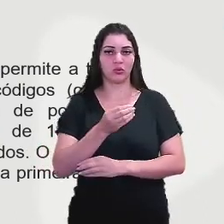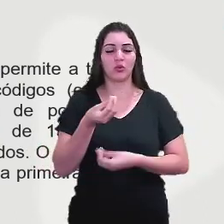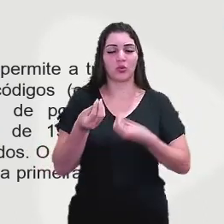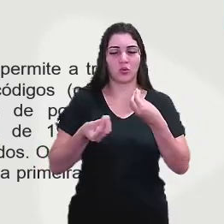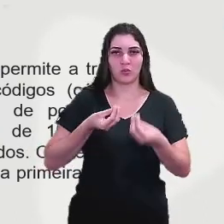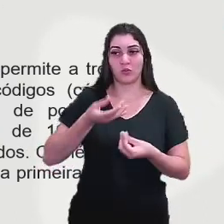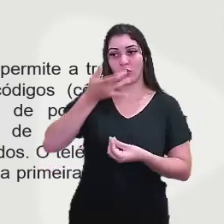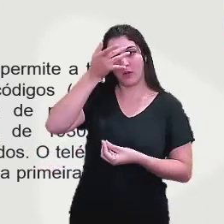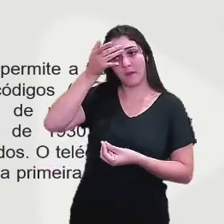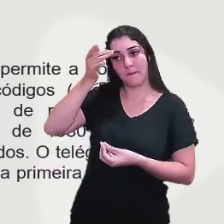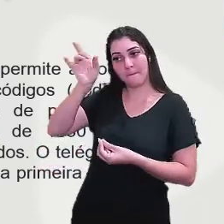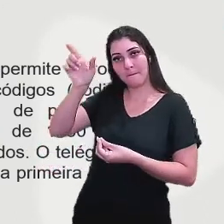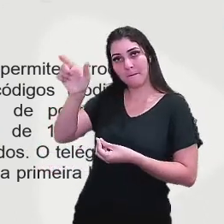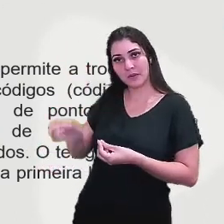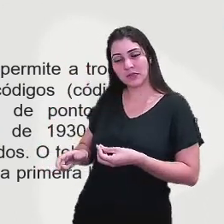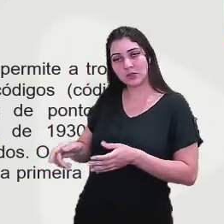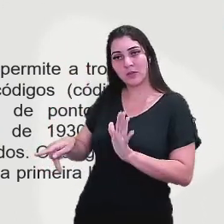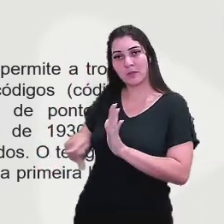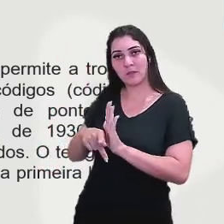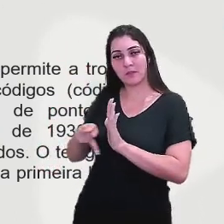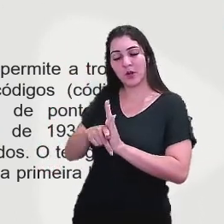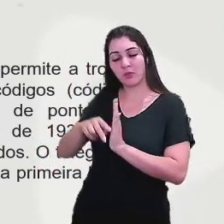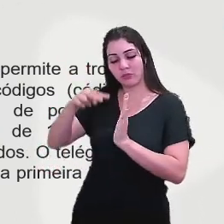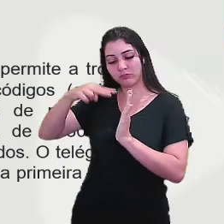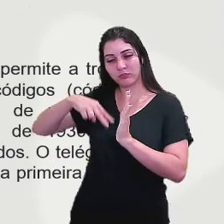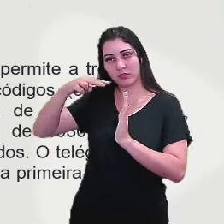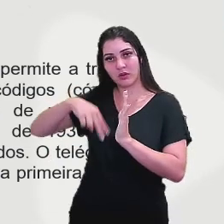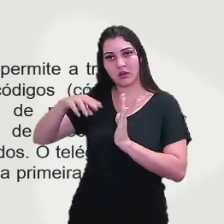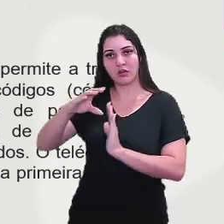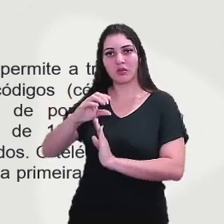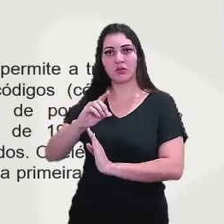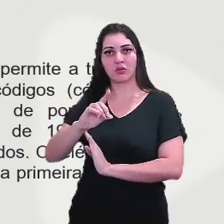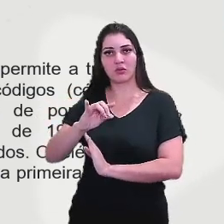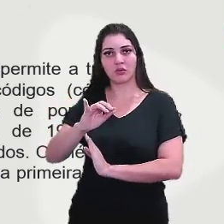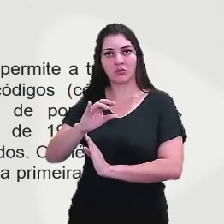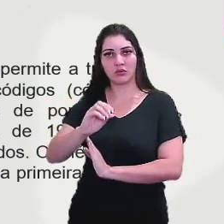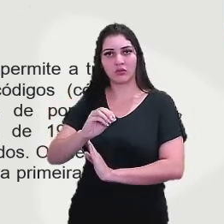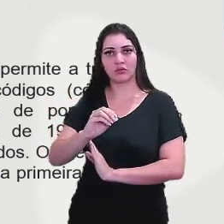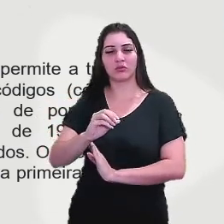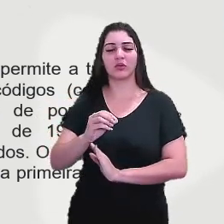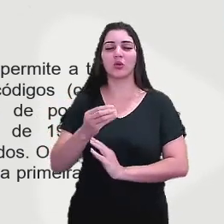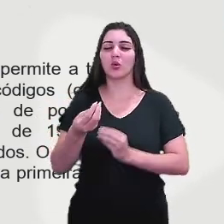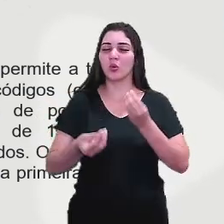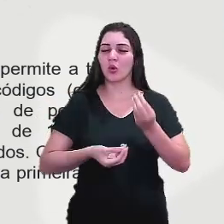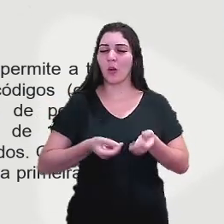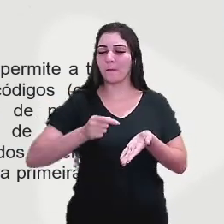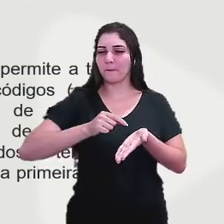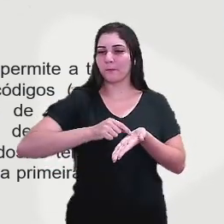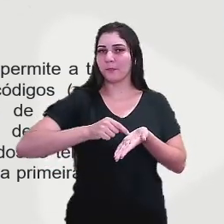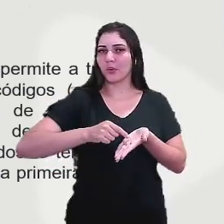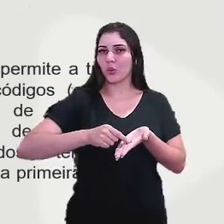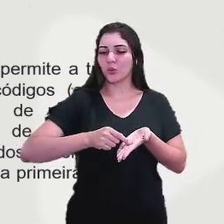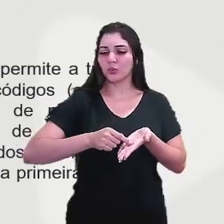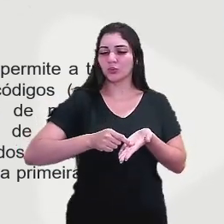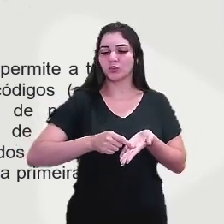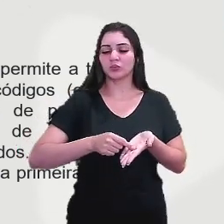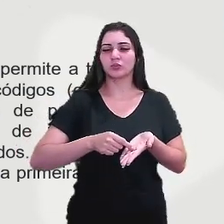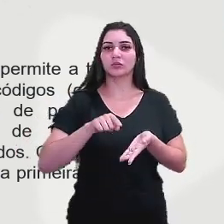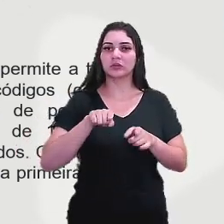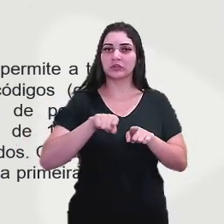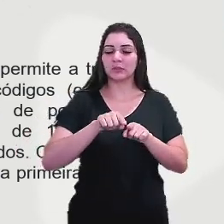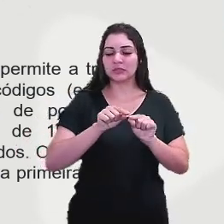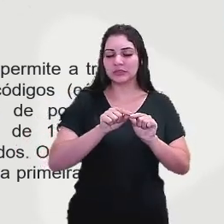pessoa especializada para ler esses códigos, baseados no sistema de pontos e traços. Foi criada na década